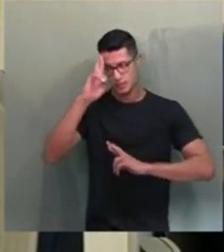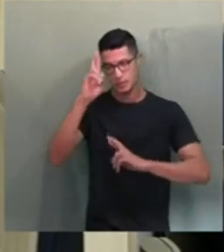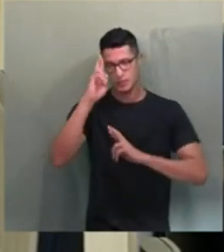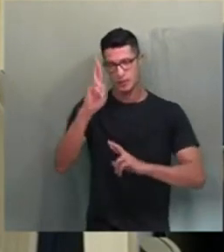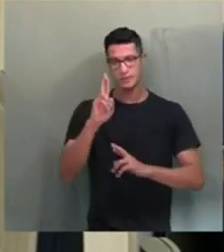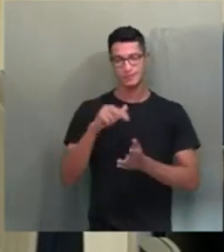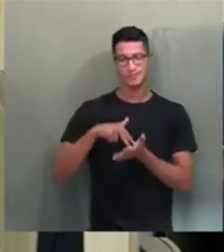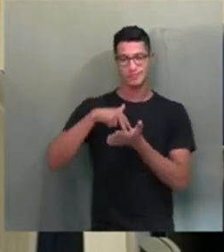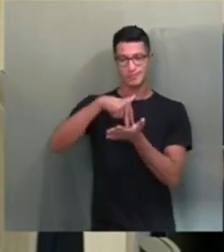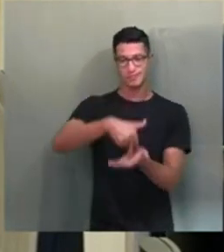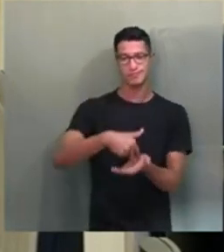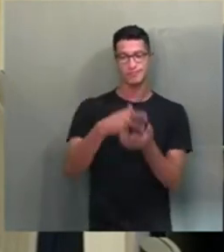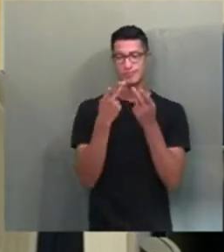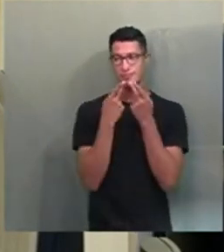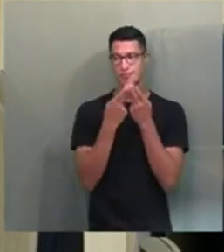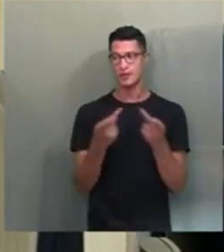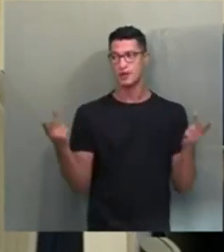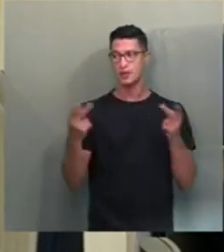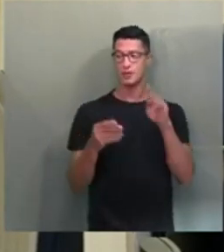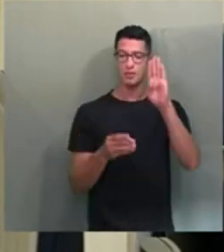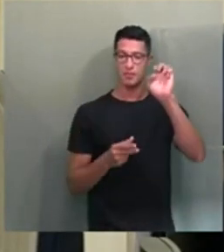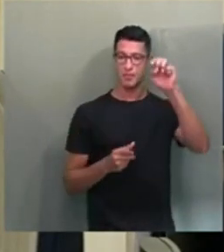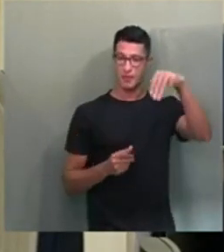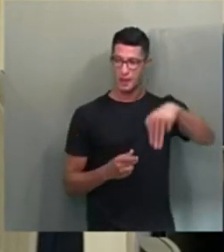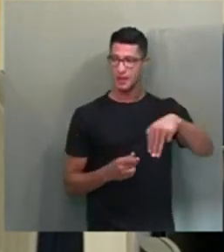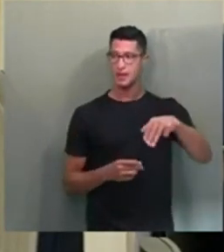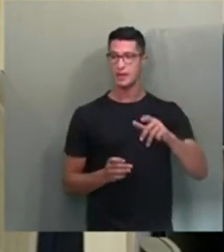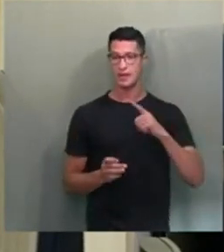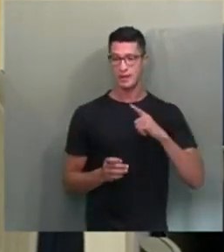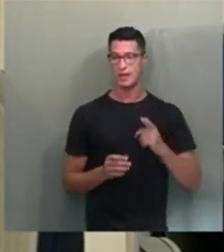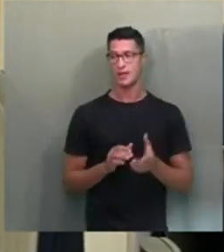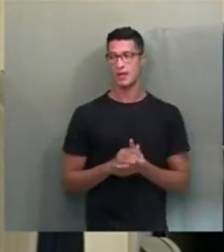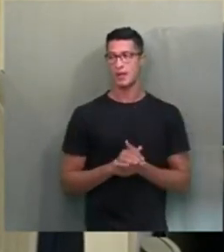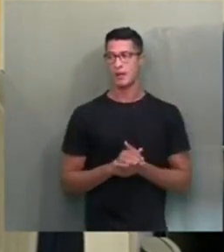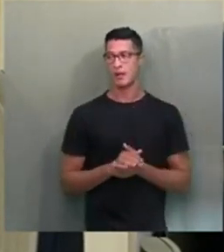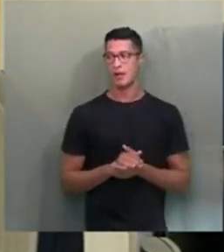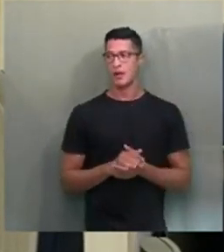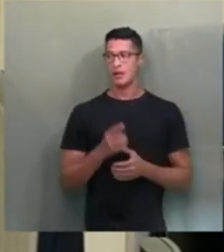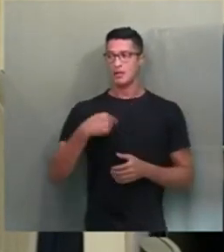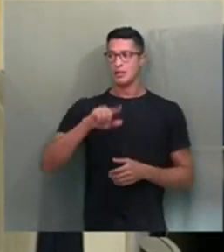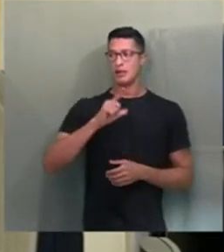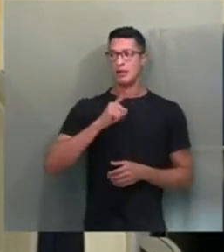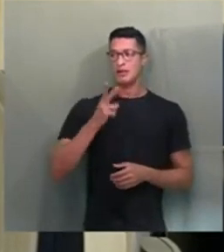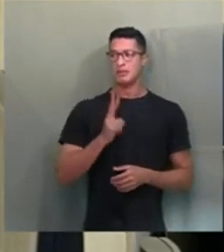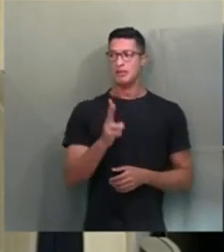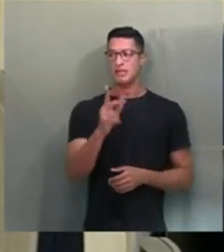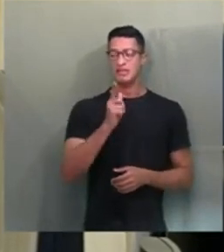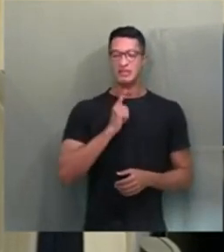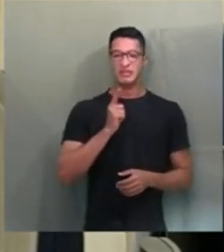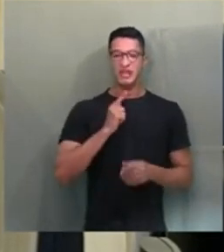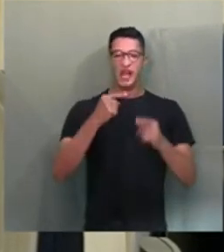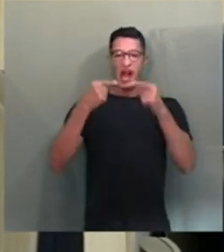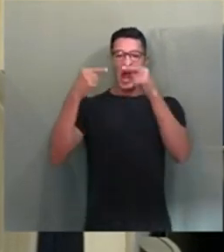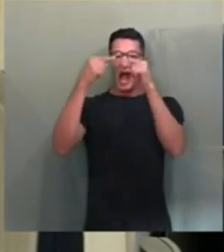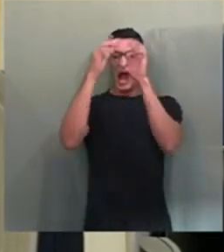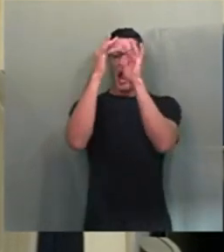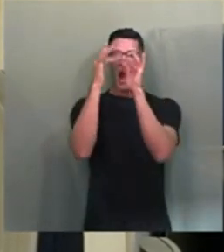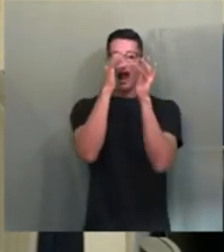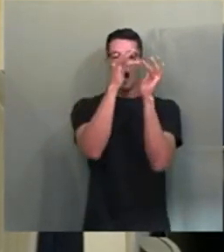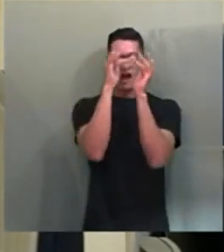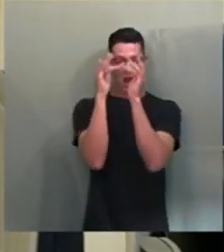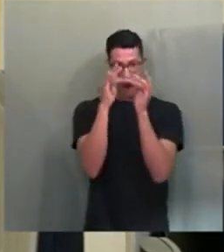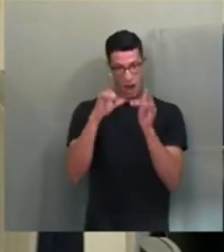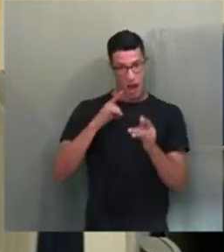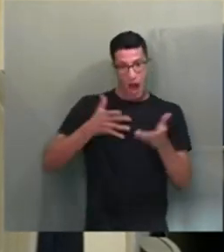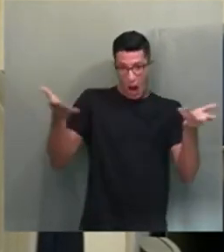seu posicionamento. A senhora colocou algo muito importante. Nós sempre vivemos assim, determinados pontos apocalípticos,